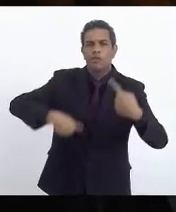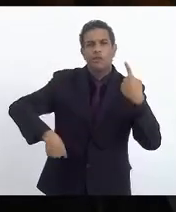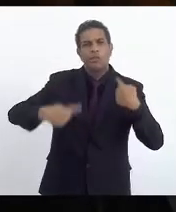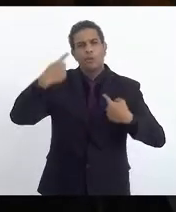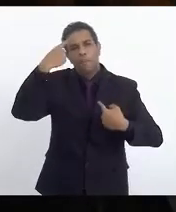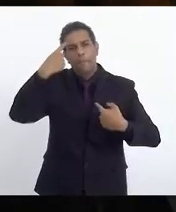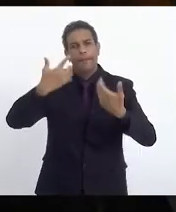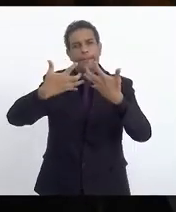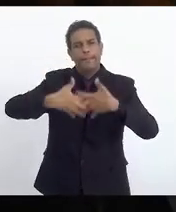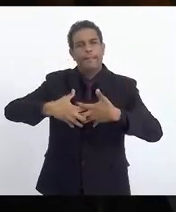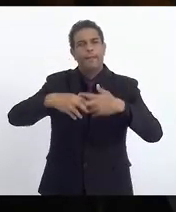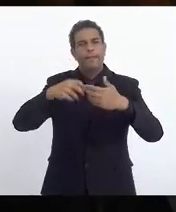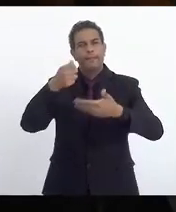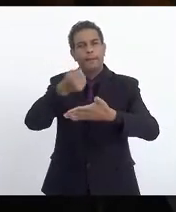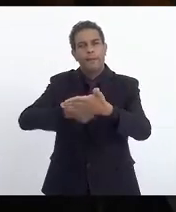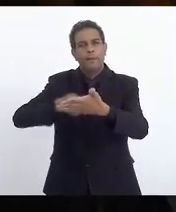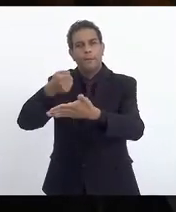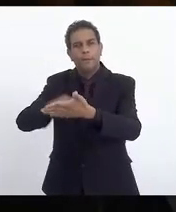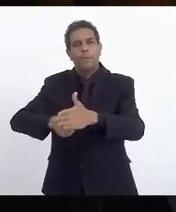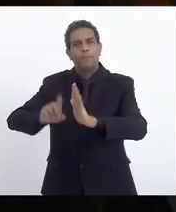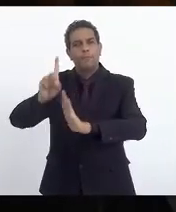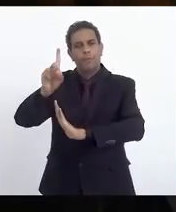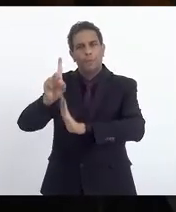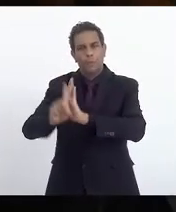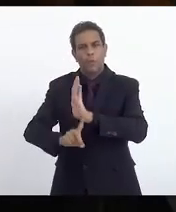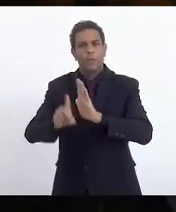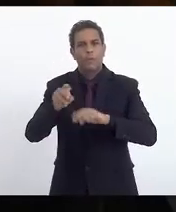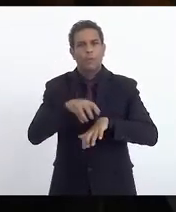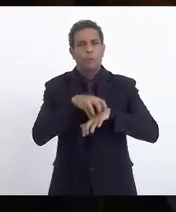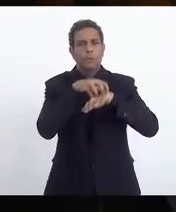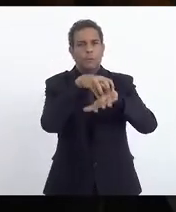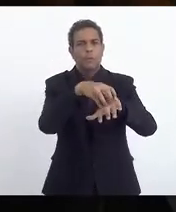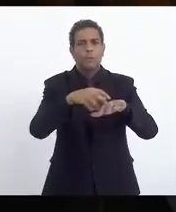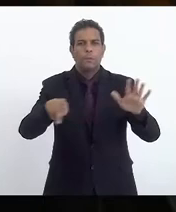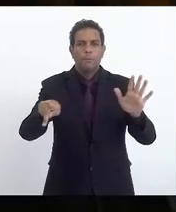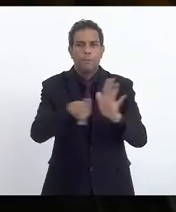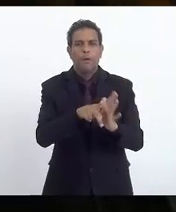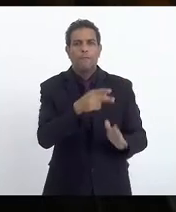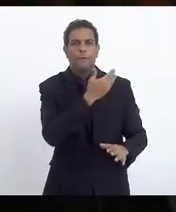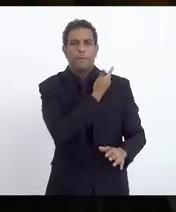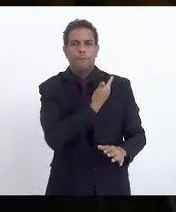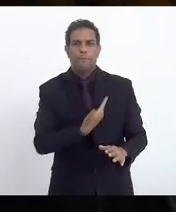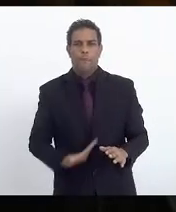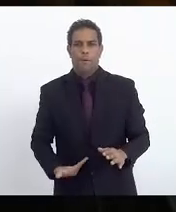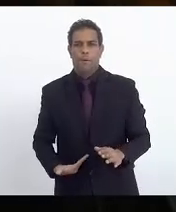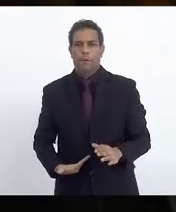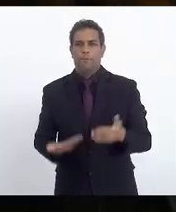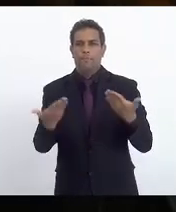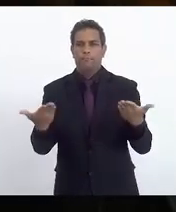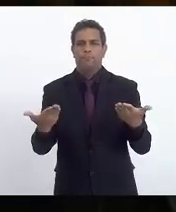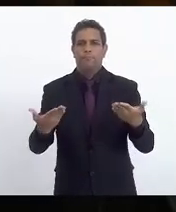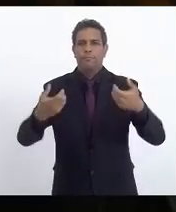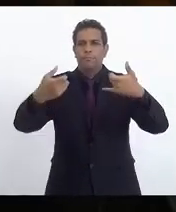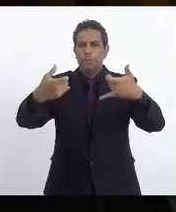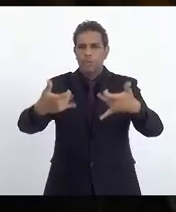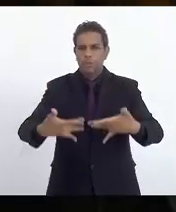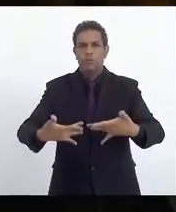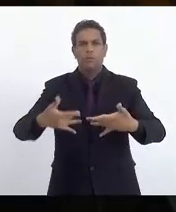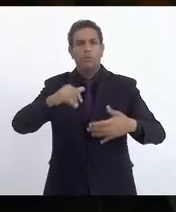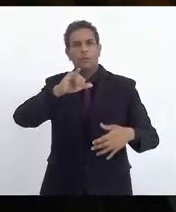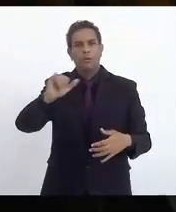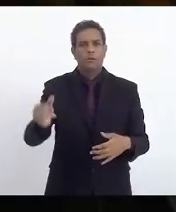pensar alternativas e lutar pelo direito ao transporte público dos moradores e Moradores de Paquetá isso dito